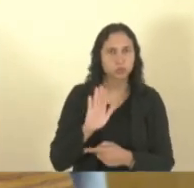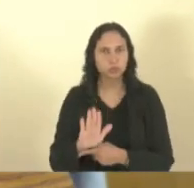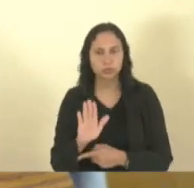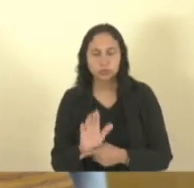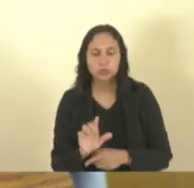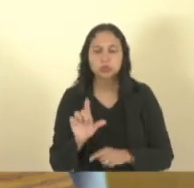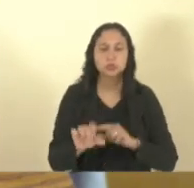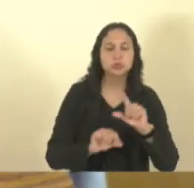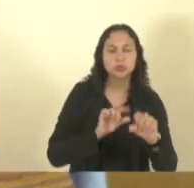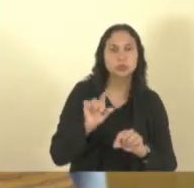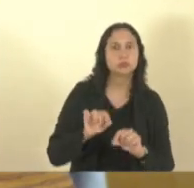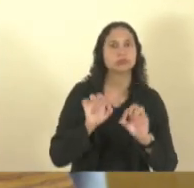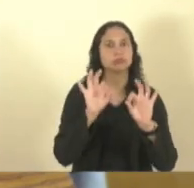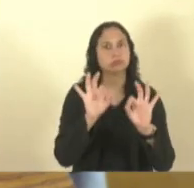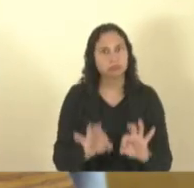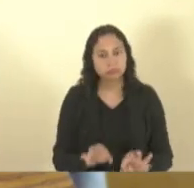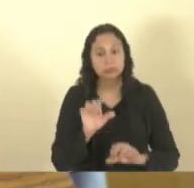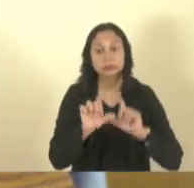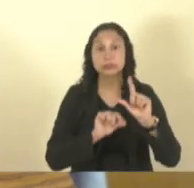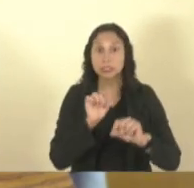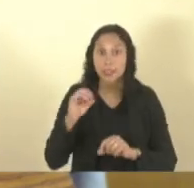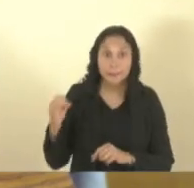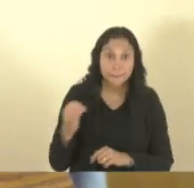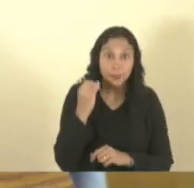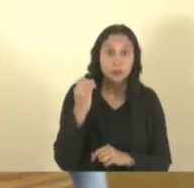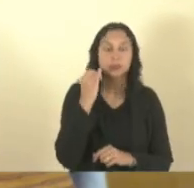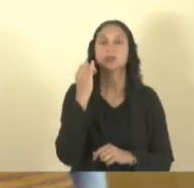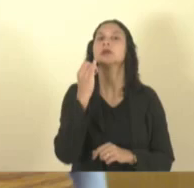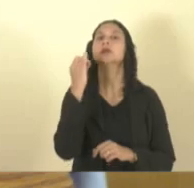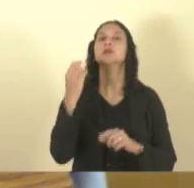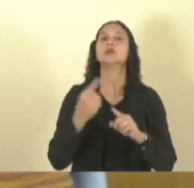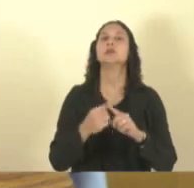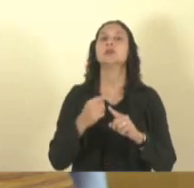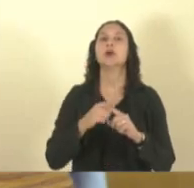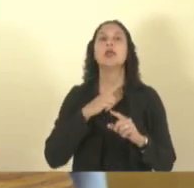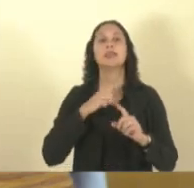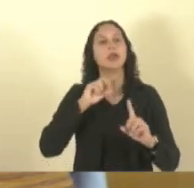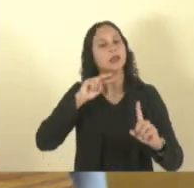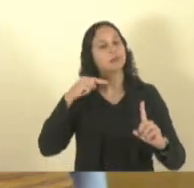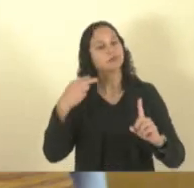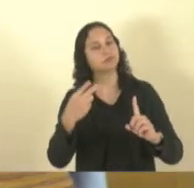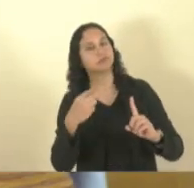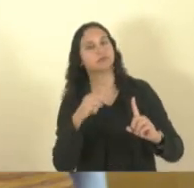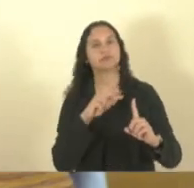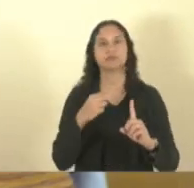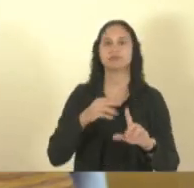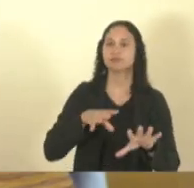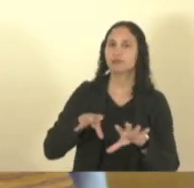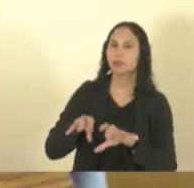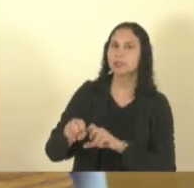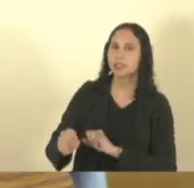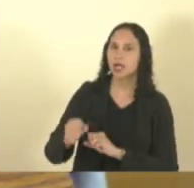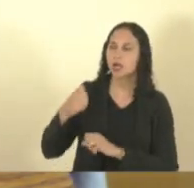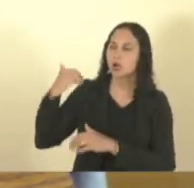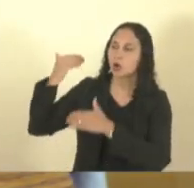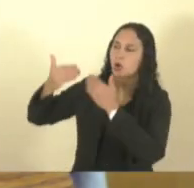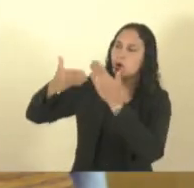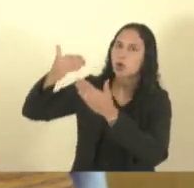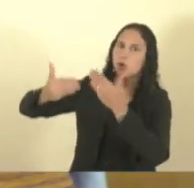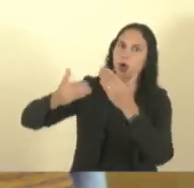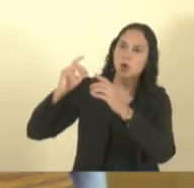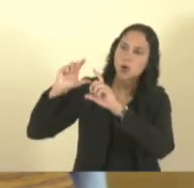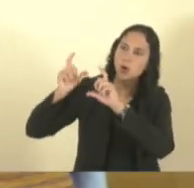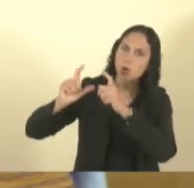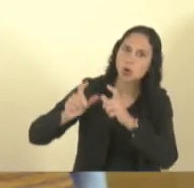decisões importantes pela forma como vêm as coisas, o que diz muito sobre sua formação, sobre a sua trajetória, sobre as